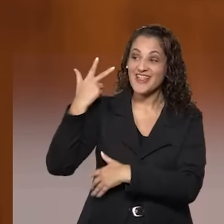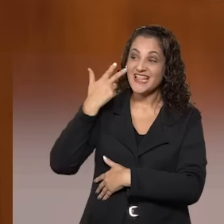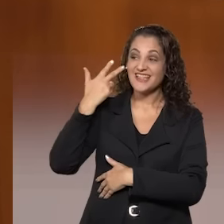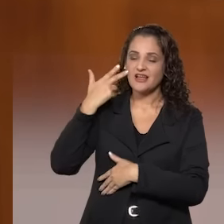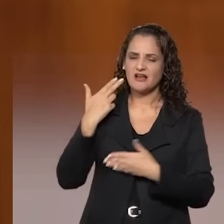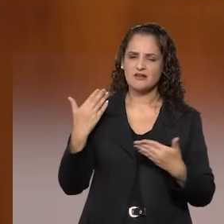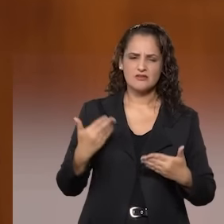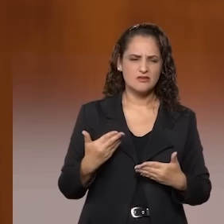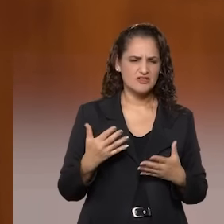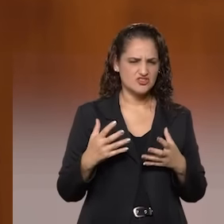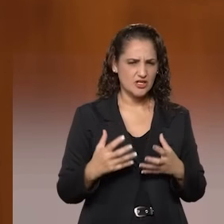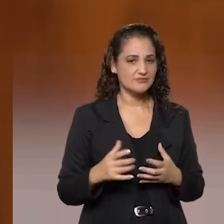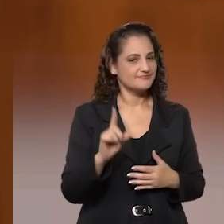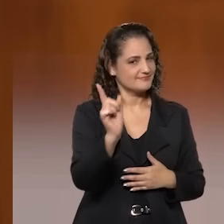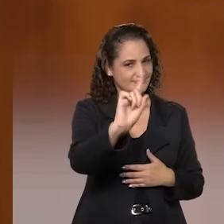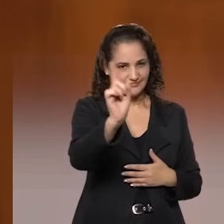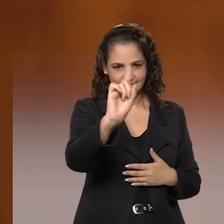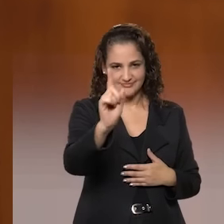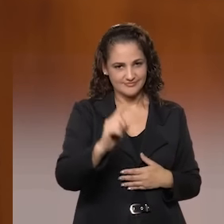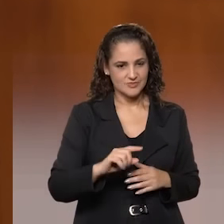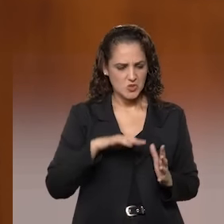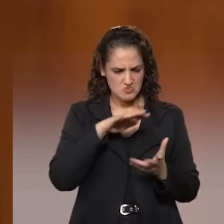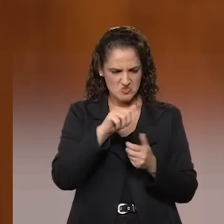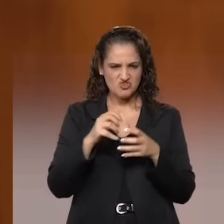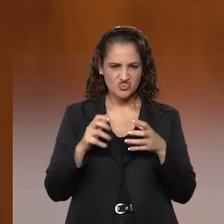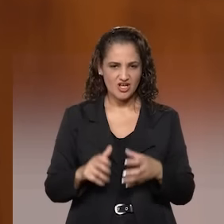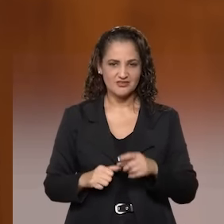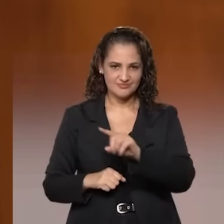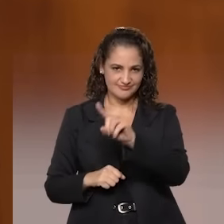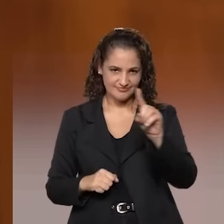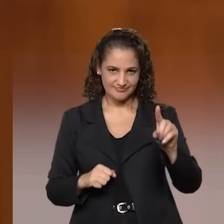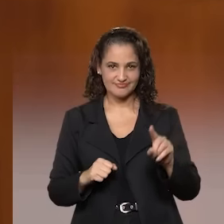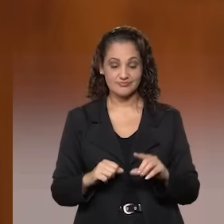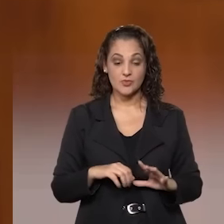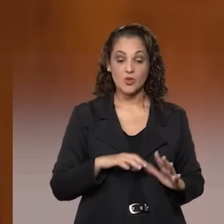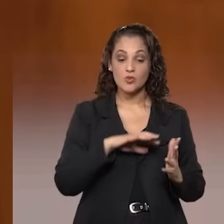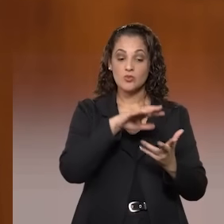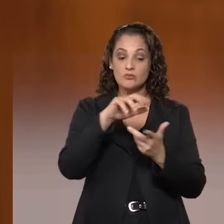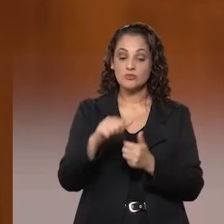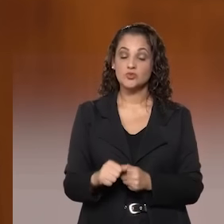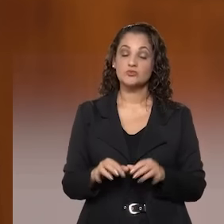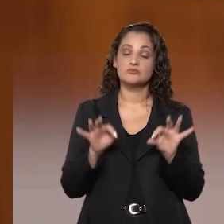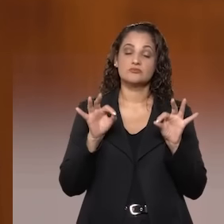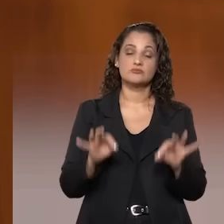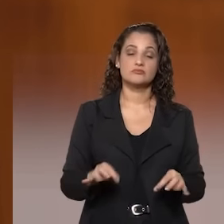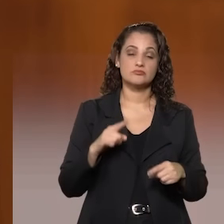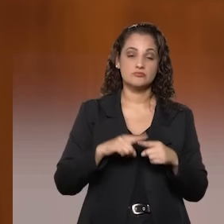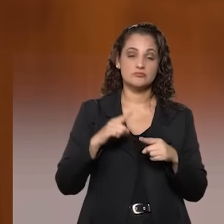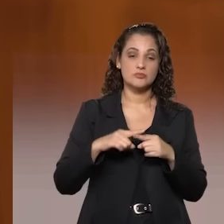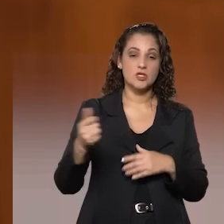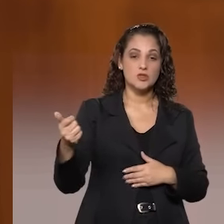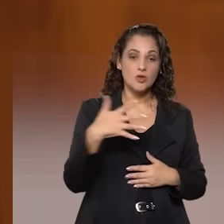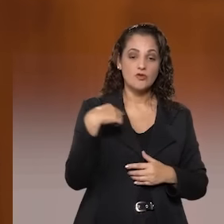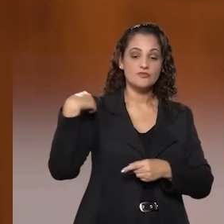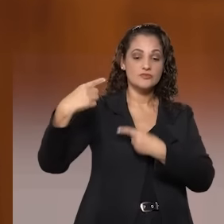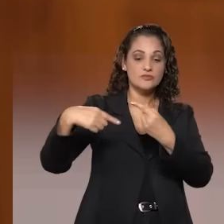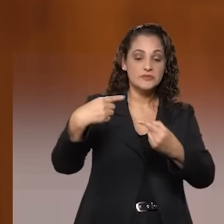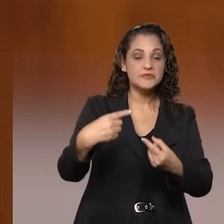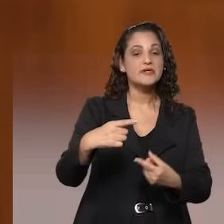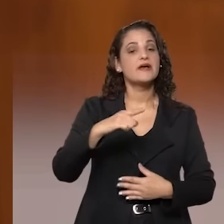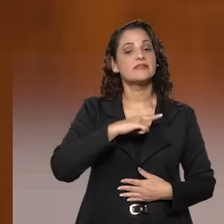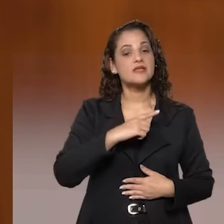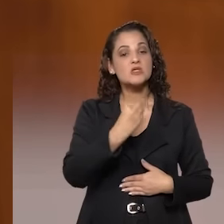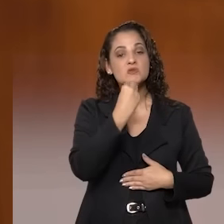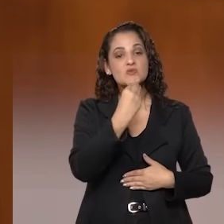novas gerações elas estão tendo oportunidade quando eu falo novas gerações é x y e a alfinha